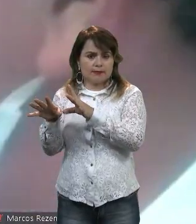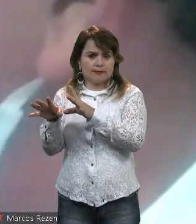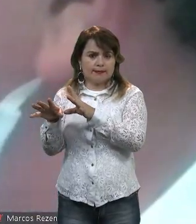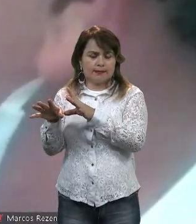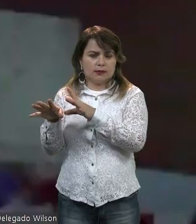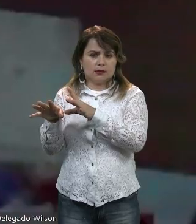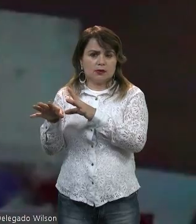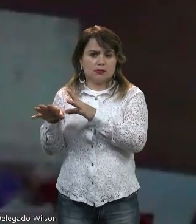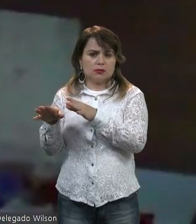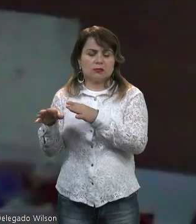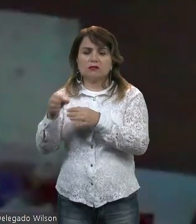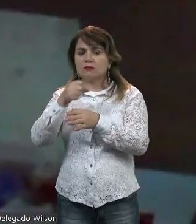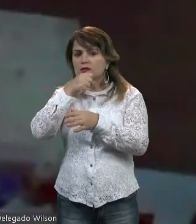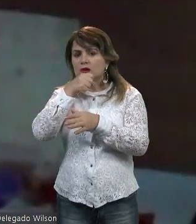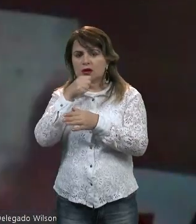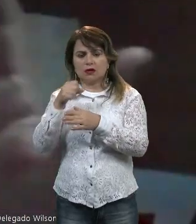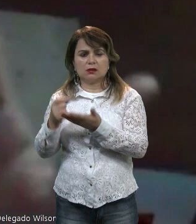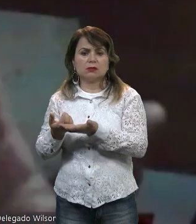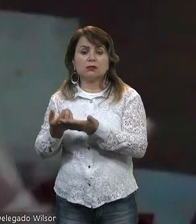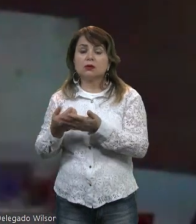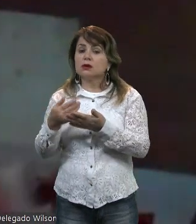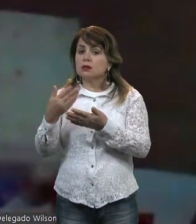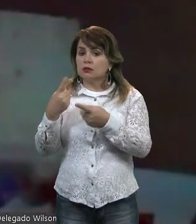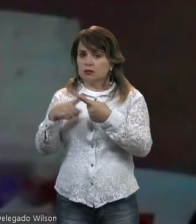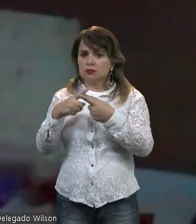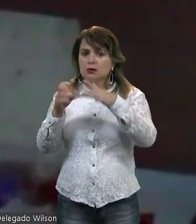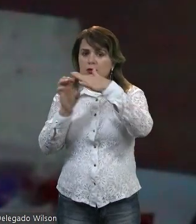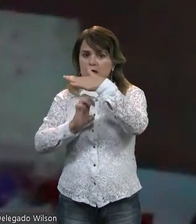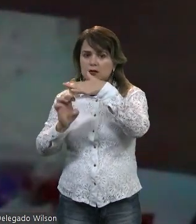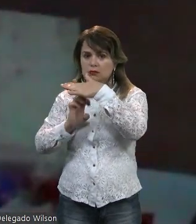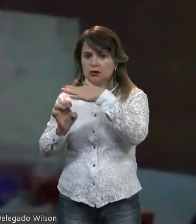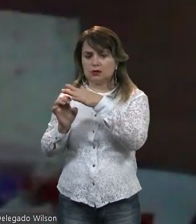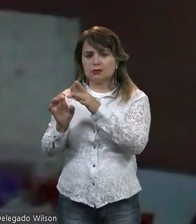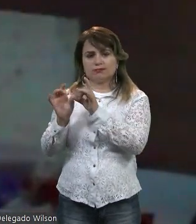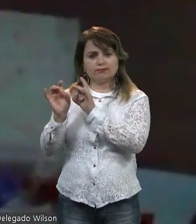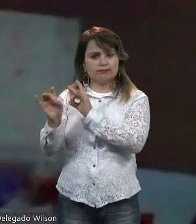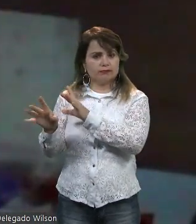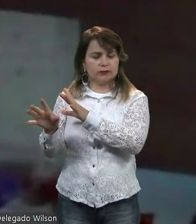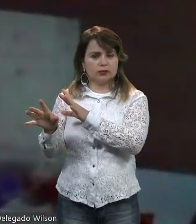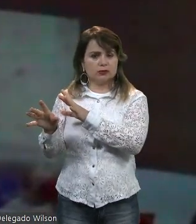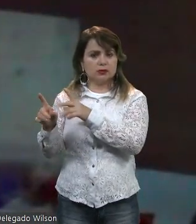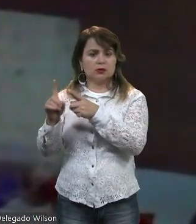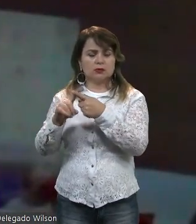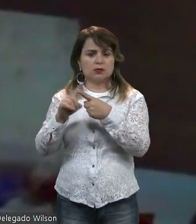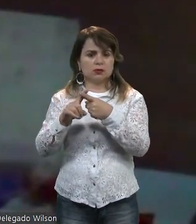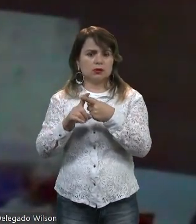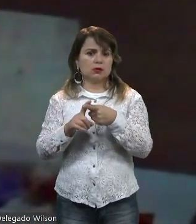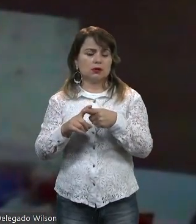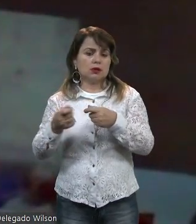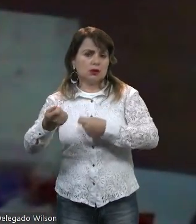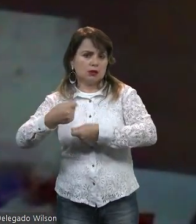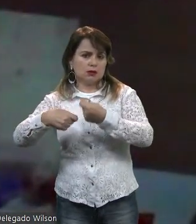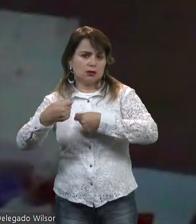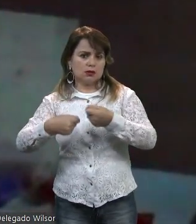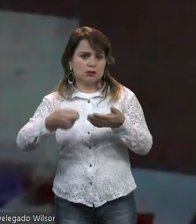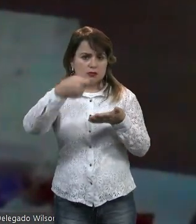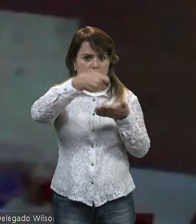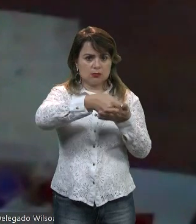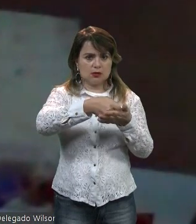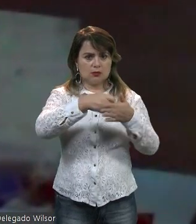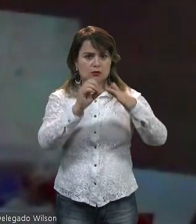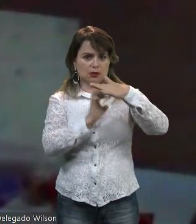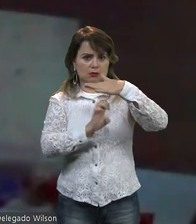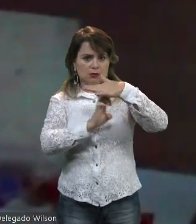a empresa contratada deixou, porque não havia recebido da administração gestora